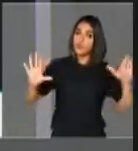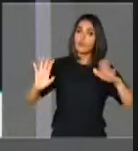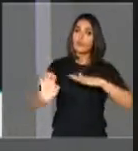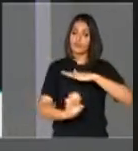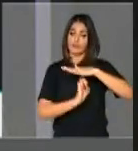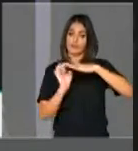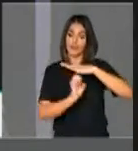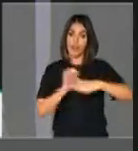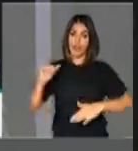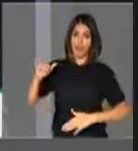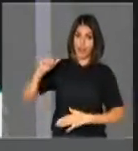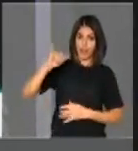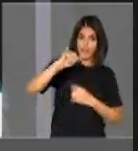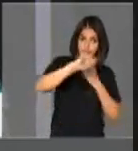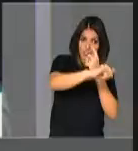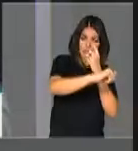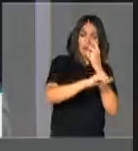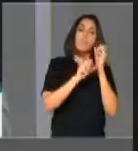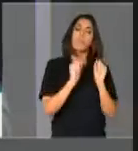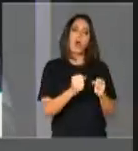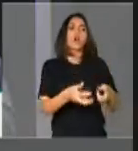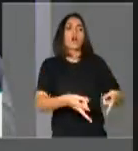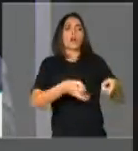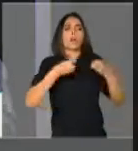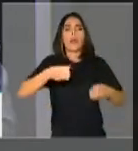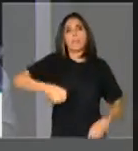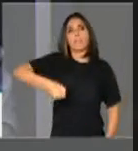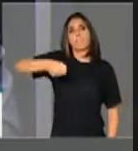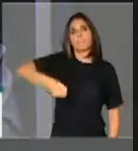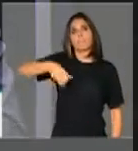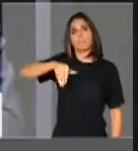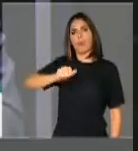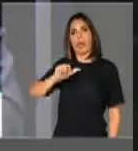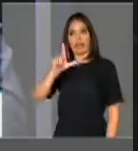as empresas de aviação civil poderiam cobrar